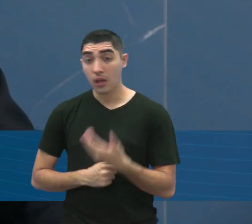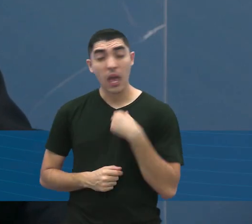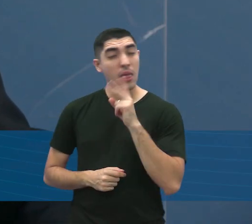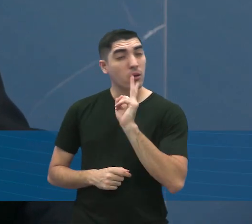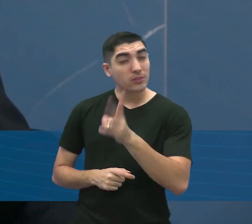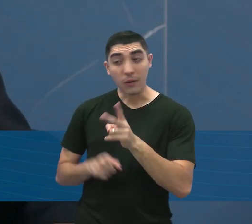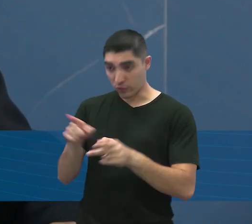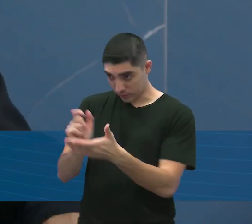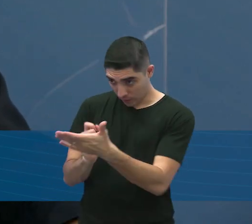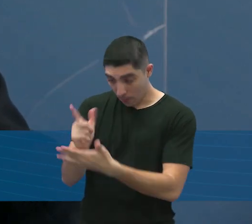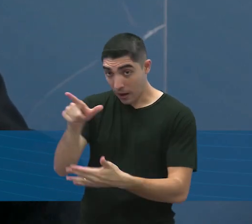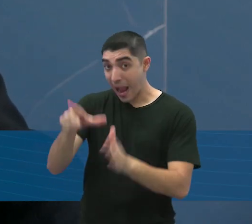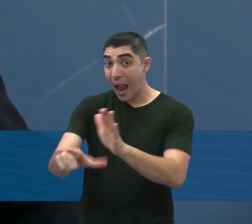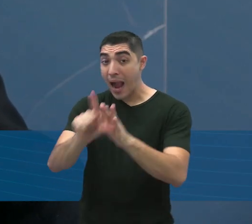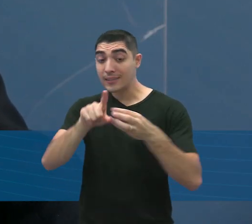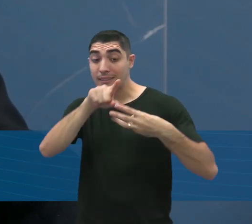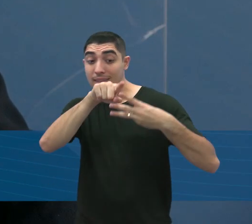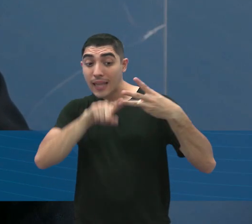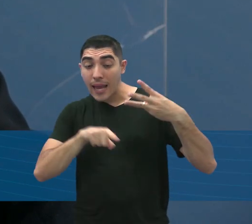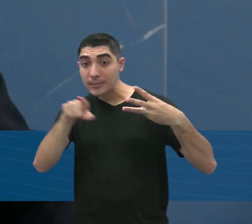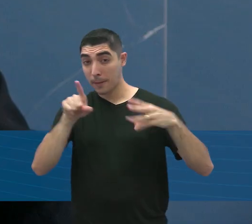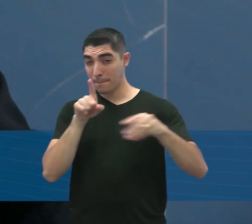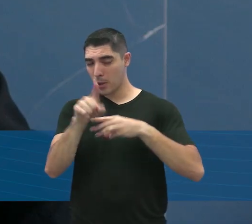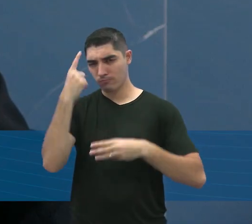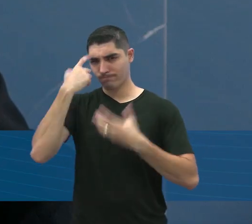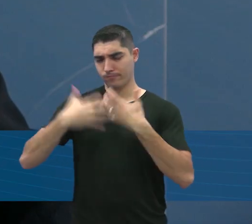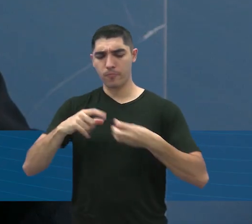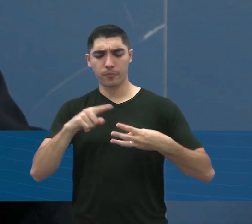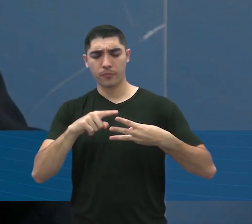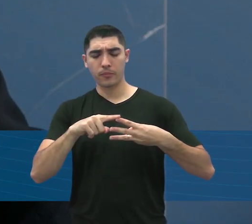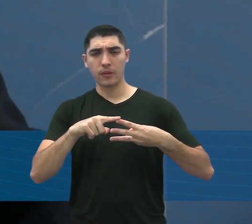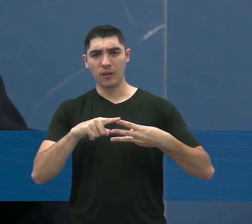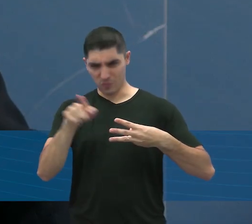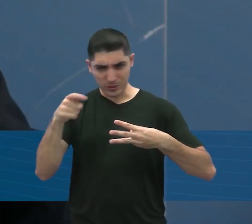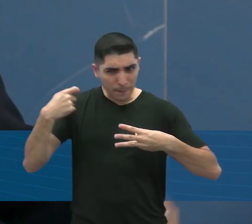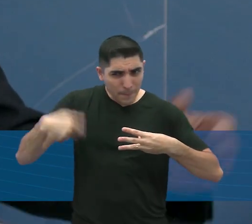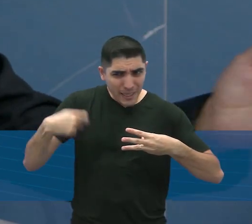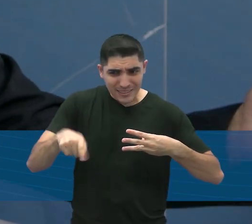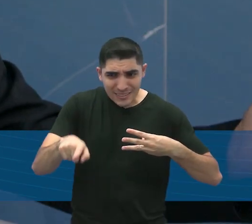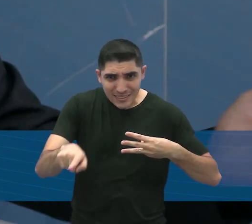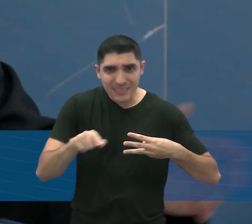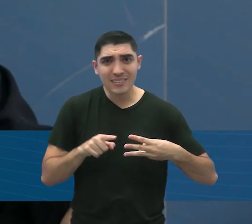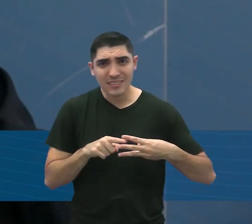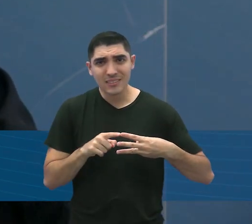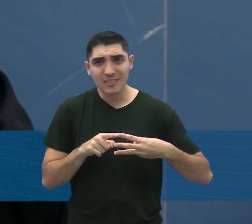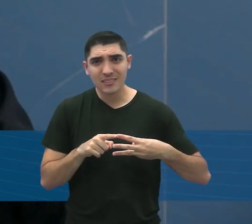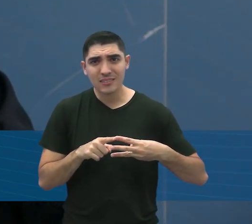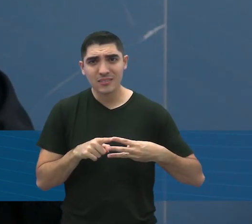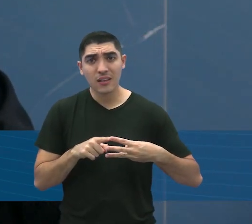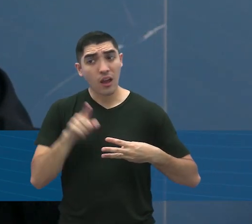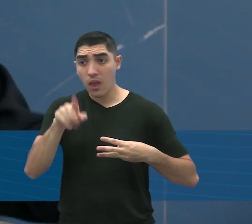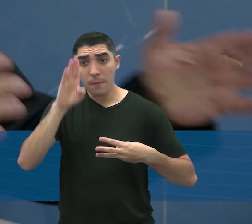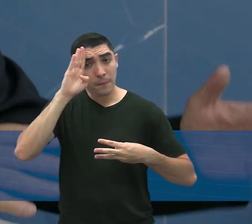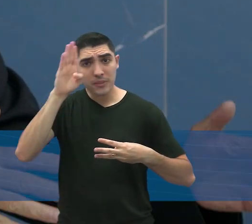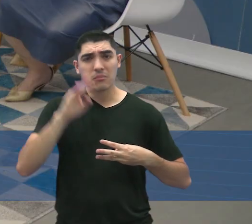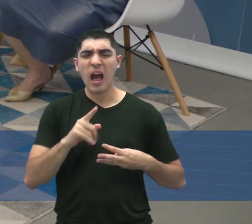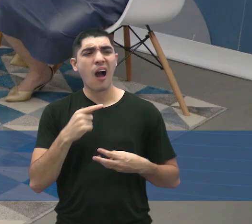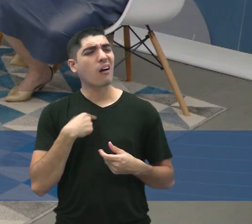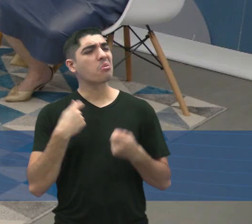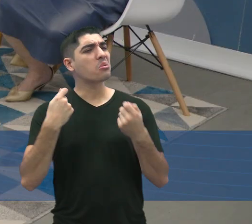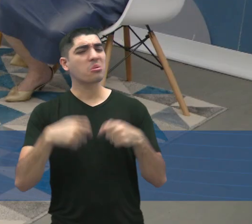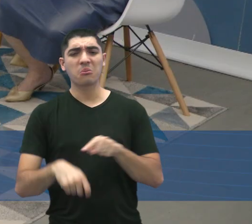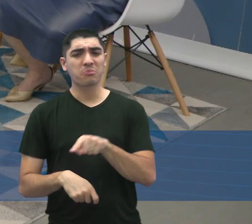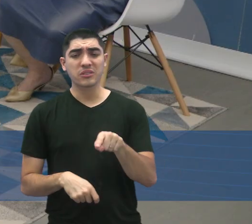perguntas antes de comprar alguma coisa. Primeiro, eu preciso desse objeto? Isso é a primeira coisa. Ah, não